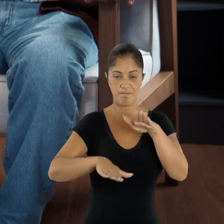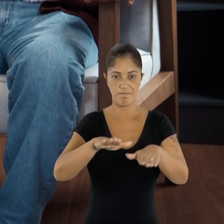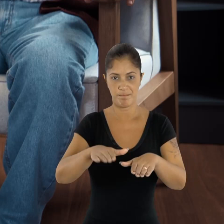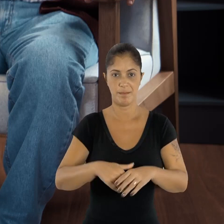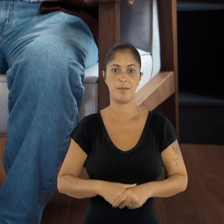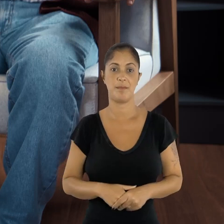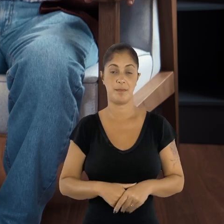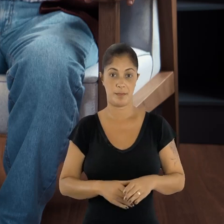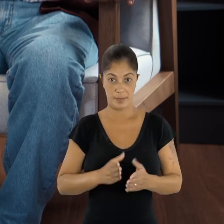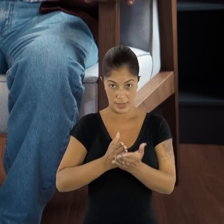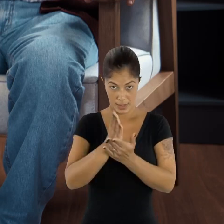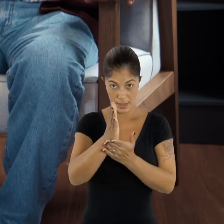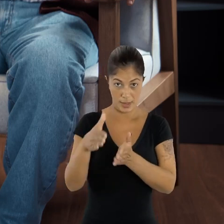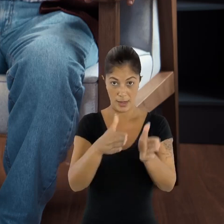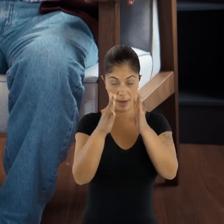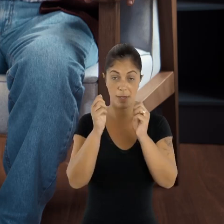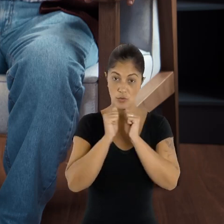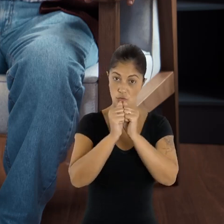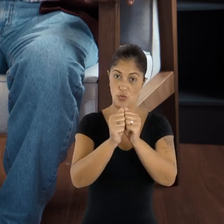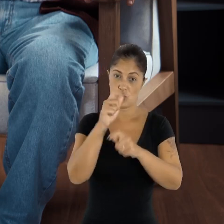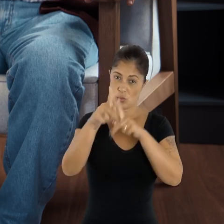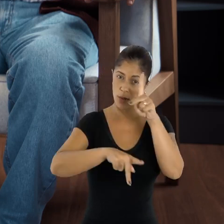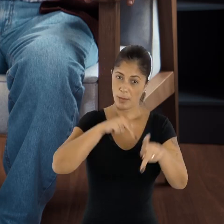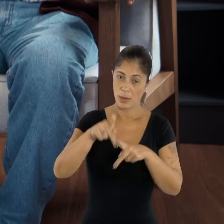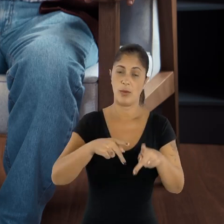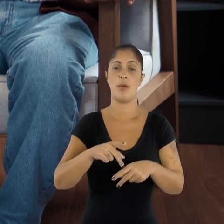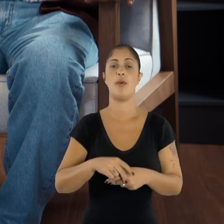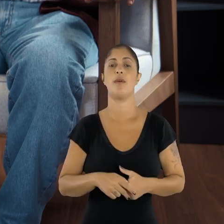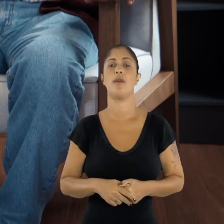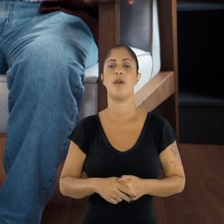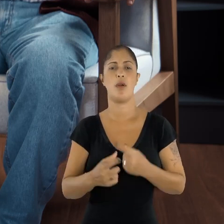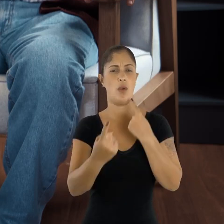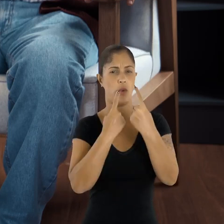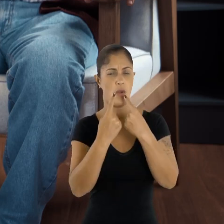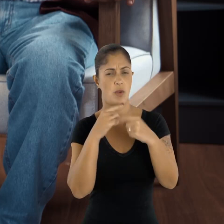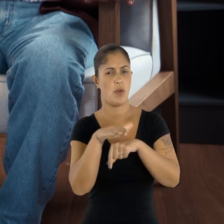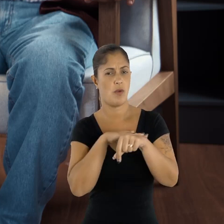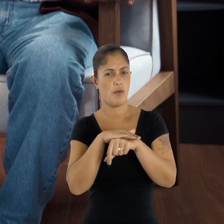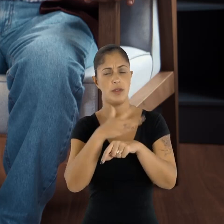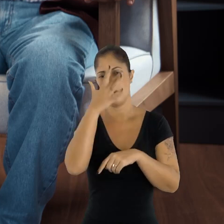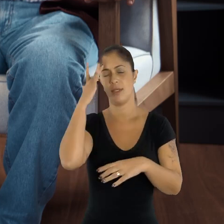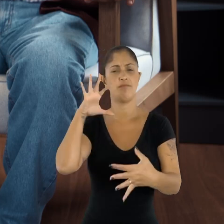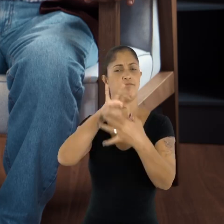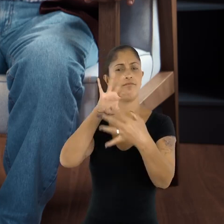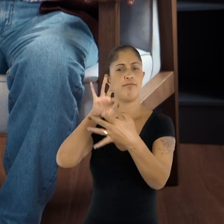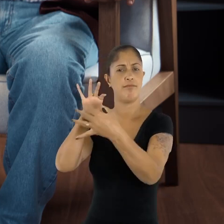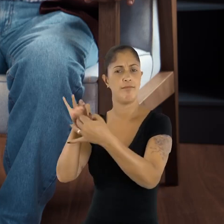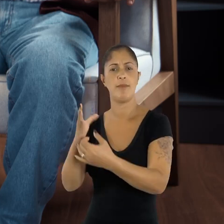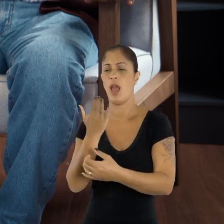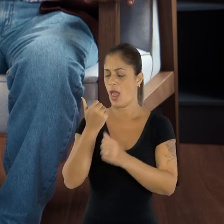pé pisa. Então, tá lá, junto com o povo, pisando no barro, conversando com as pessoas,